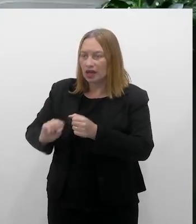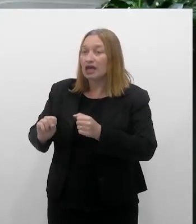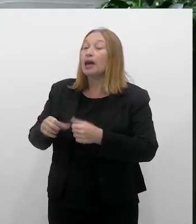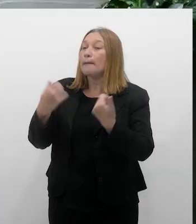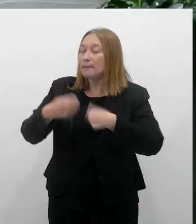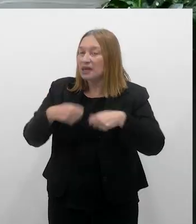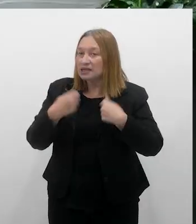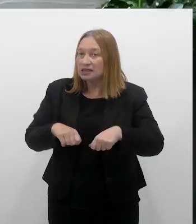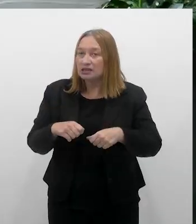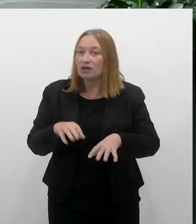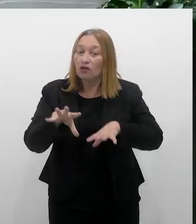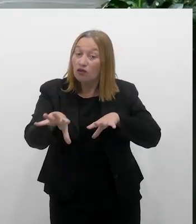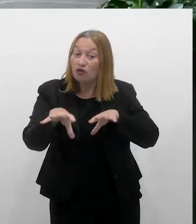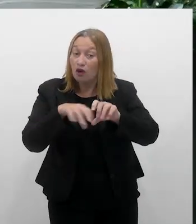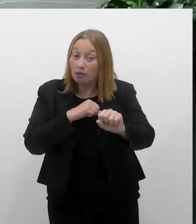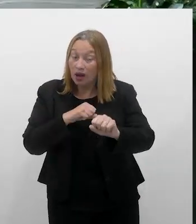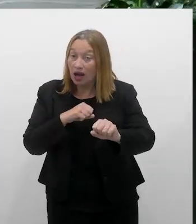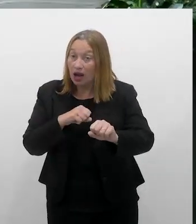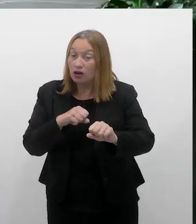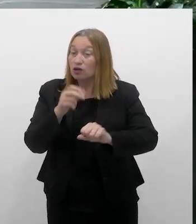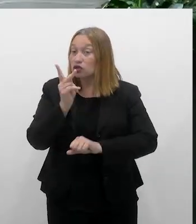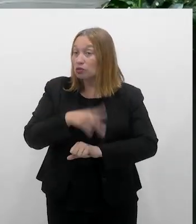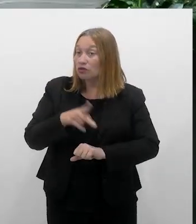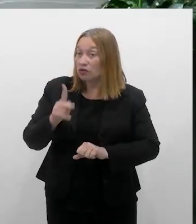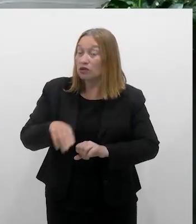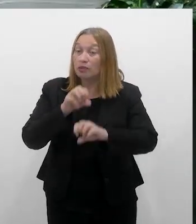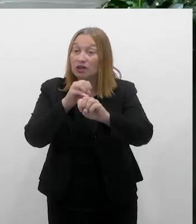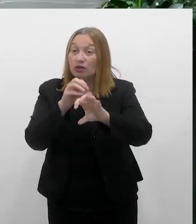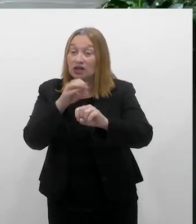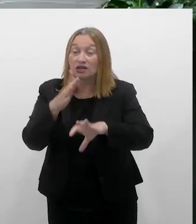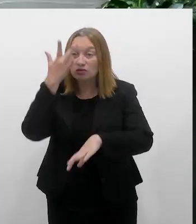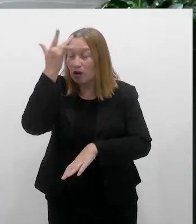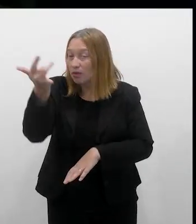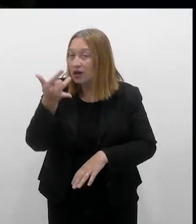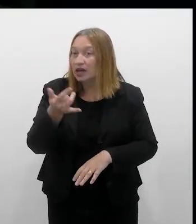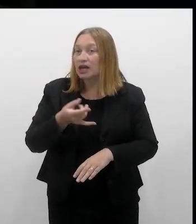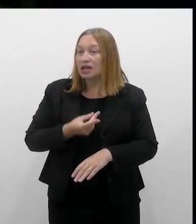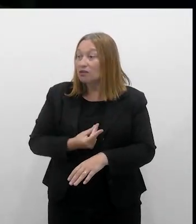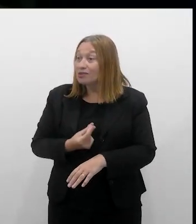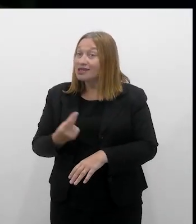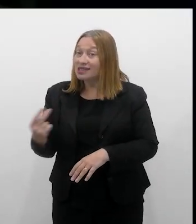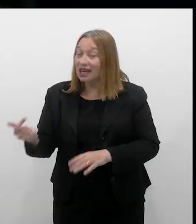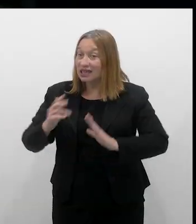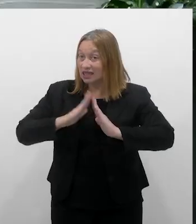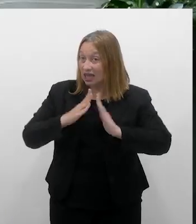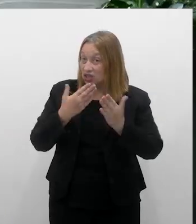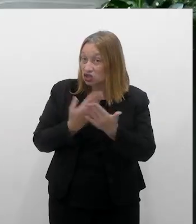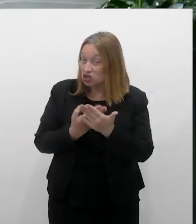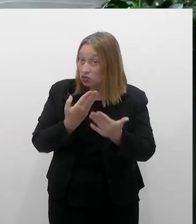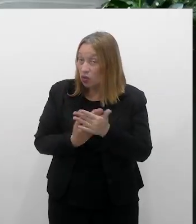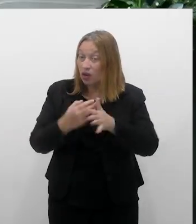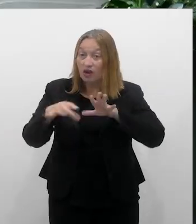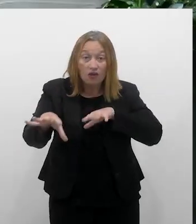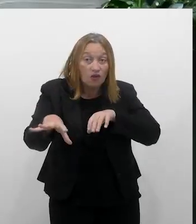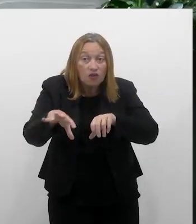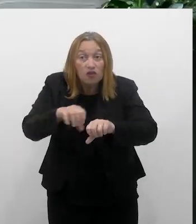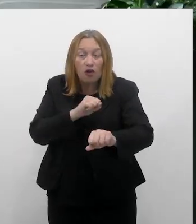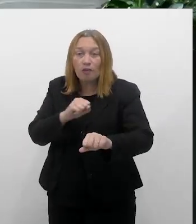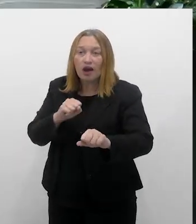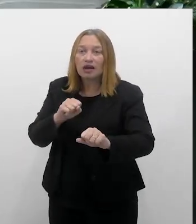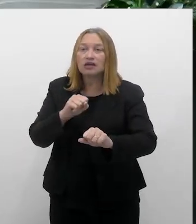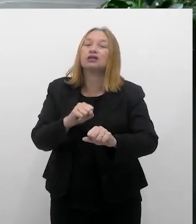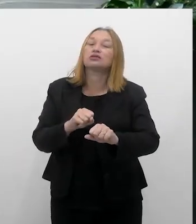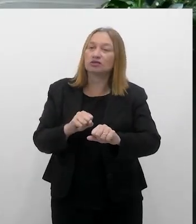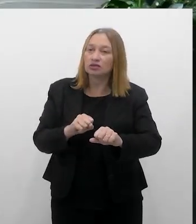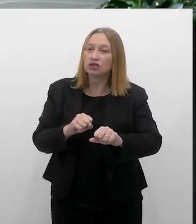foi, temos que formar esses professores para essa educação do amanhã. Exatamente. Né? Eles vão sair dali, quando